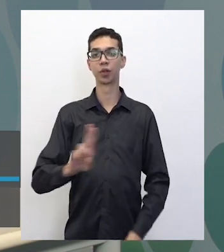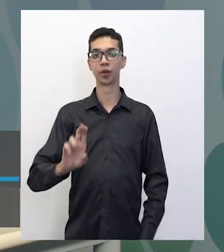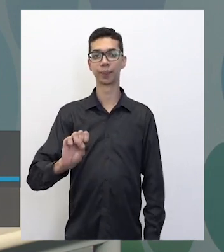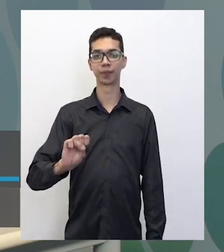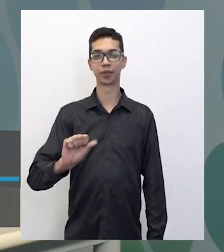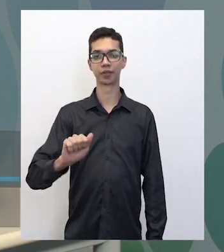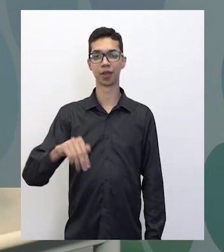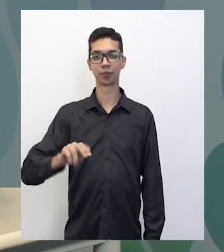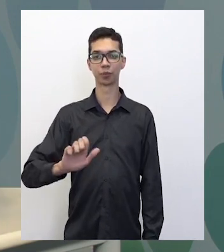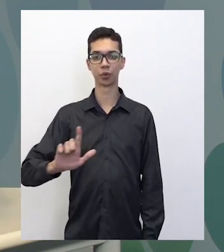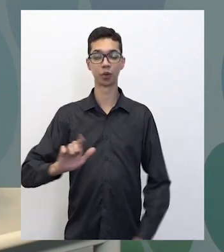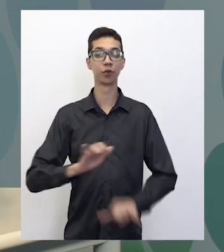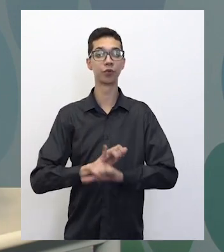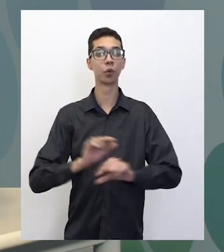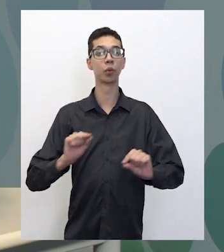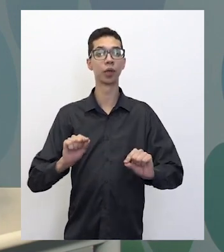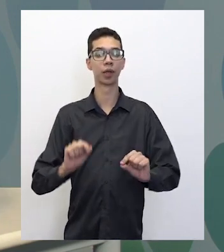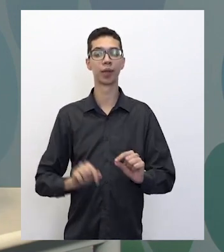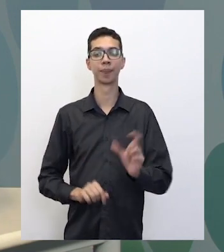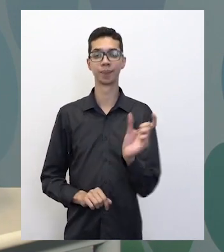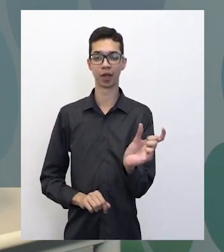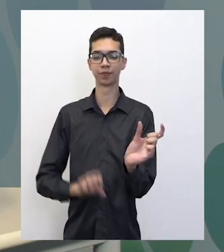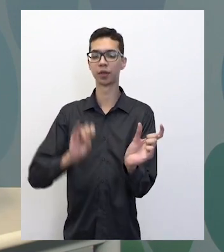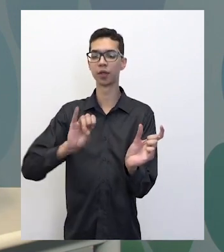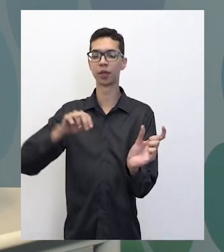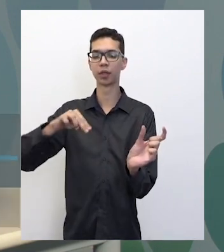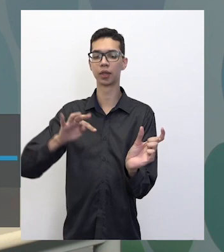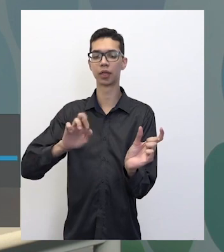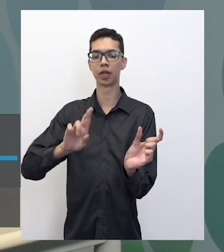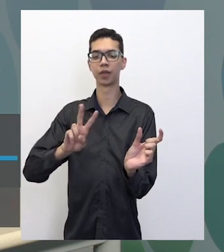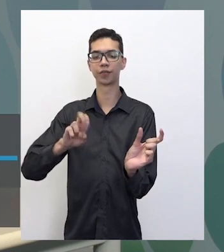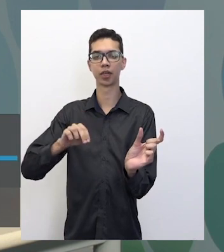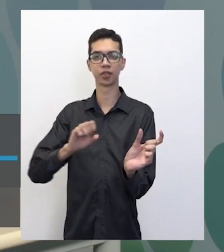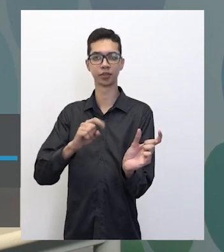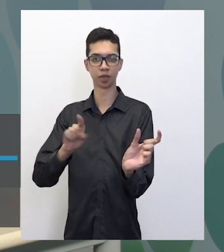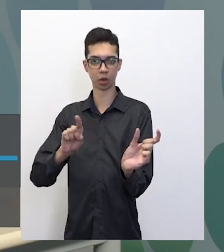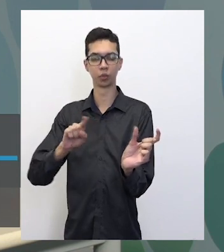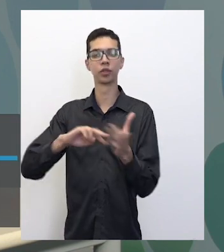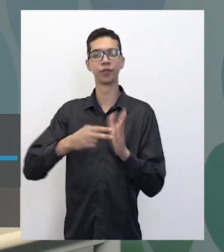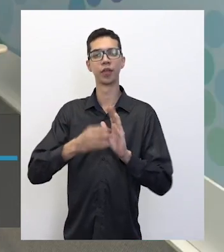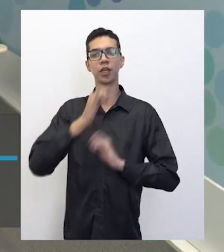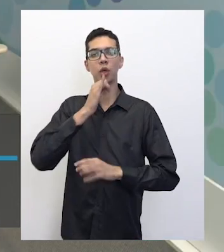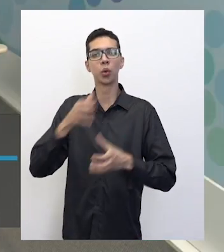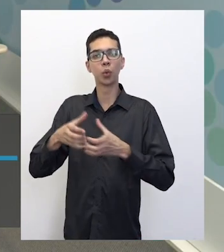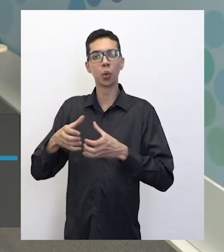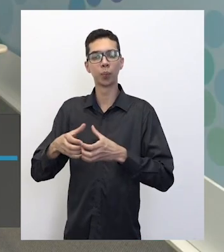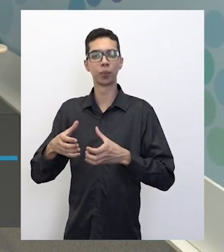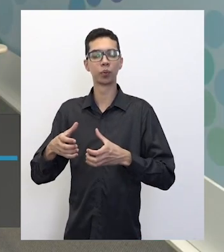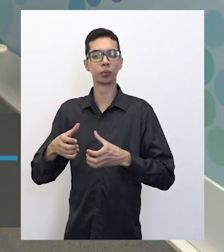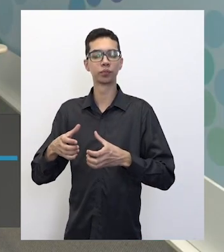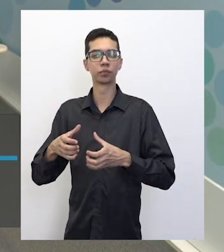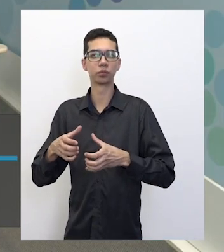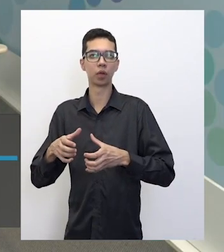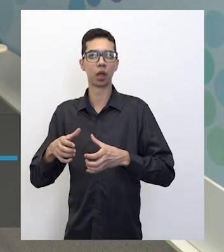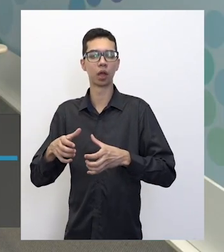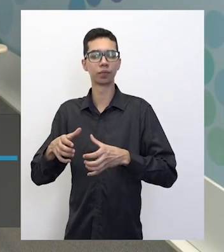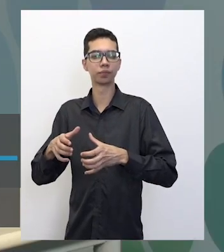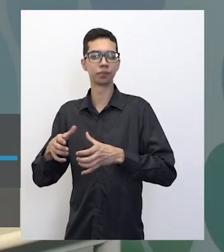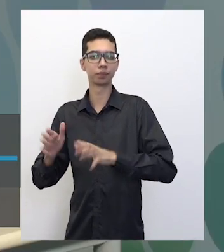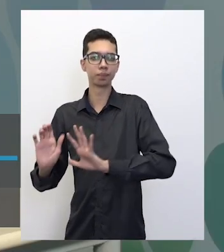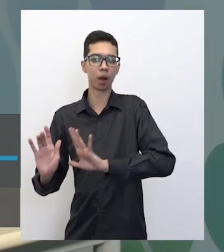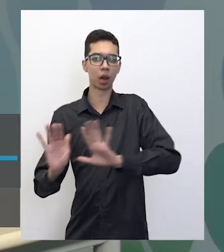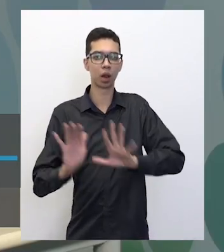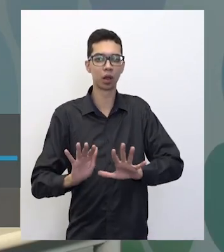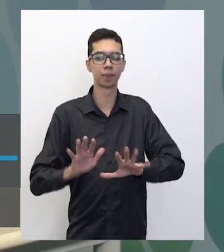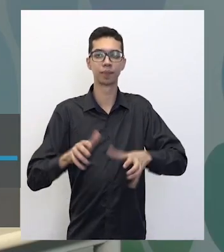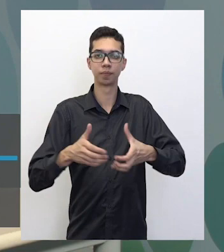mobilizar um grupo ou uma apresentação de teatro. E o Miguel, teatro onde o drama